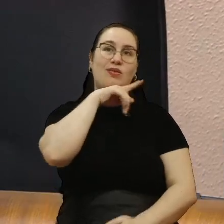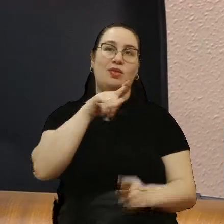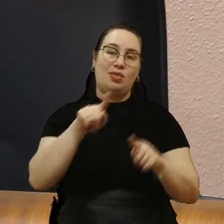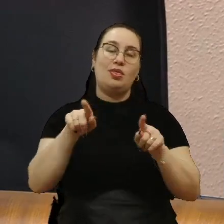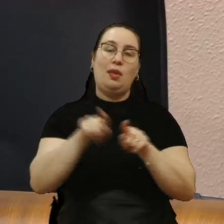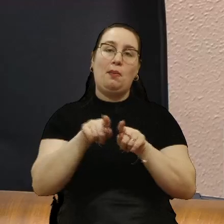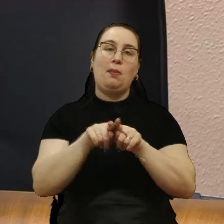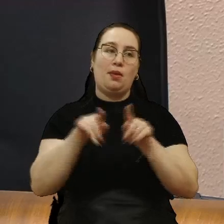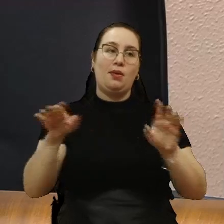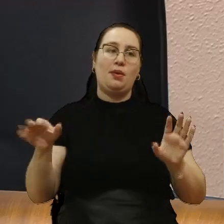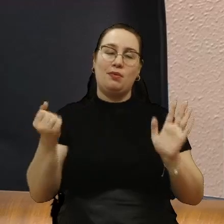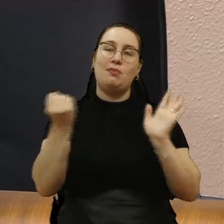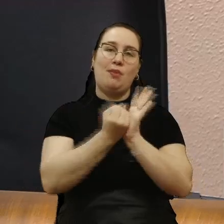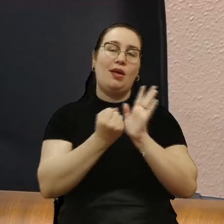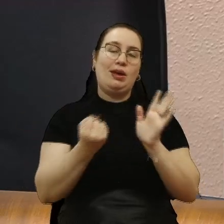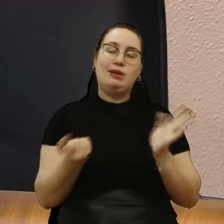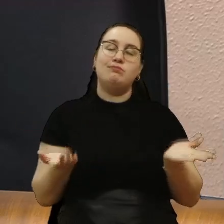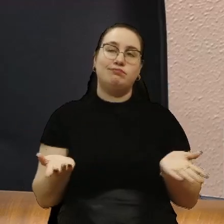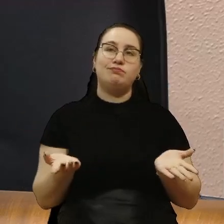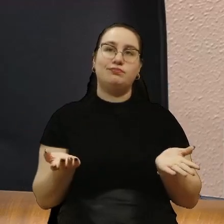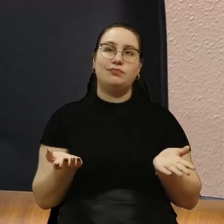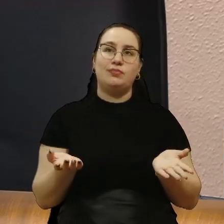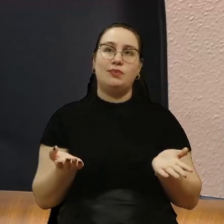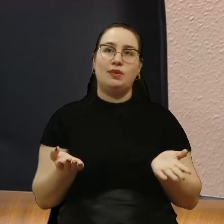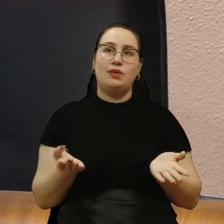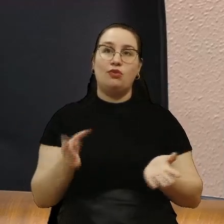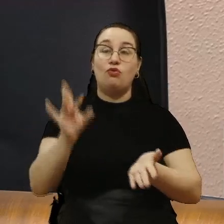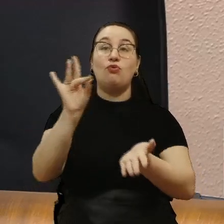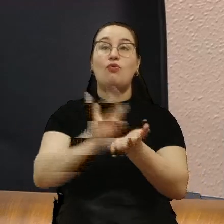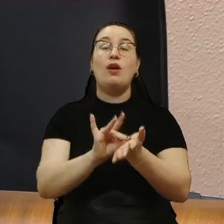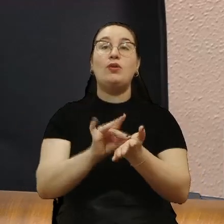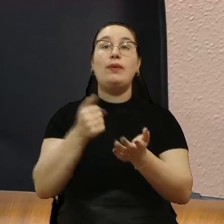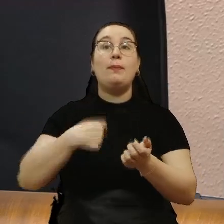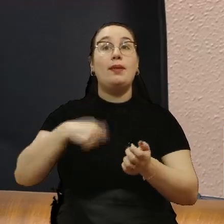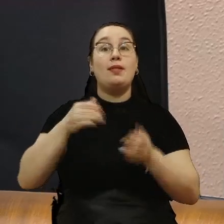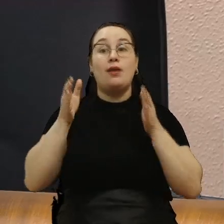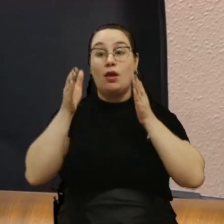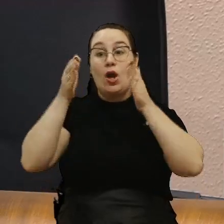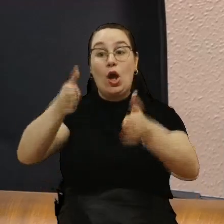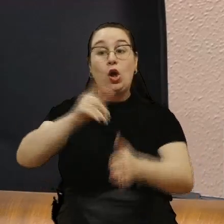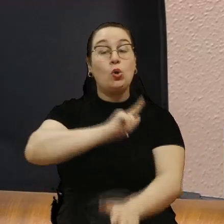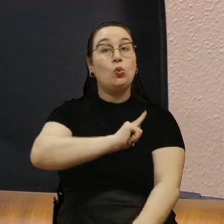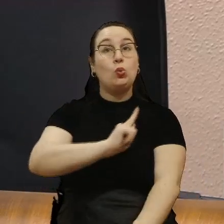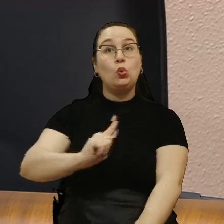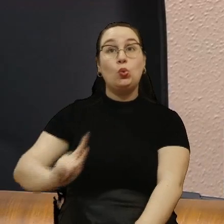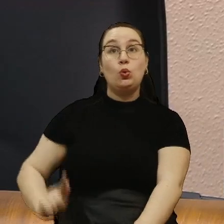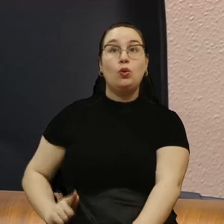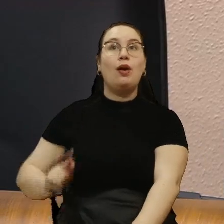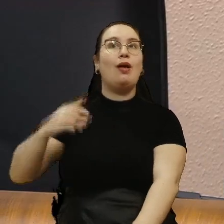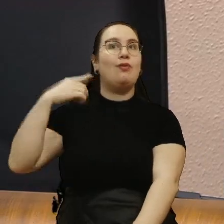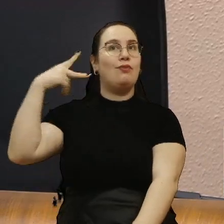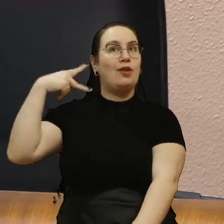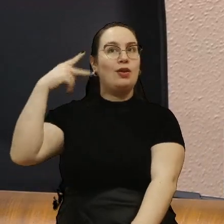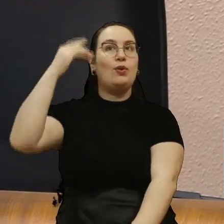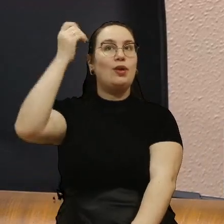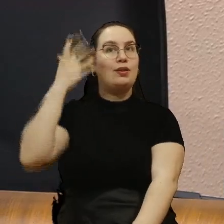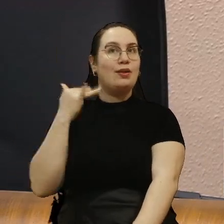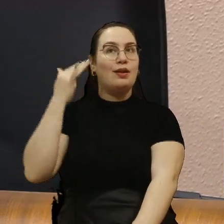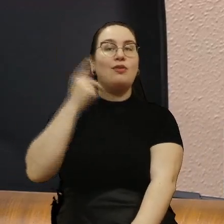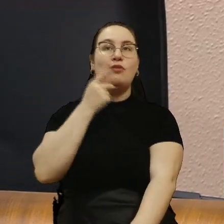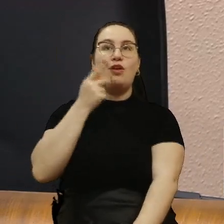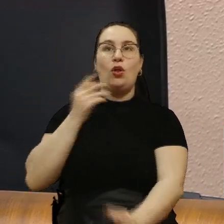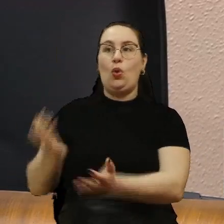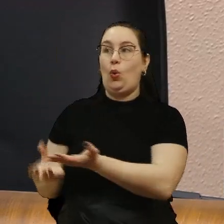por isso. Agora, de fato, o que nós temos que focar é no governo. A vereadora Daiane citou o exemplo da Codeca